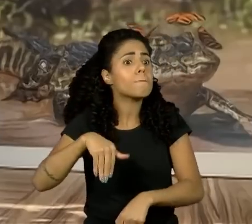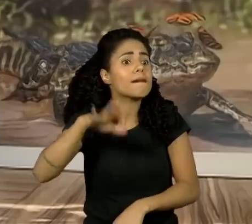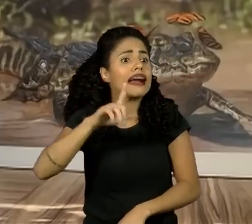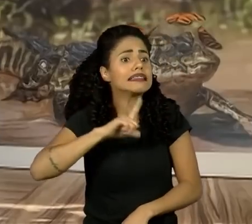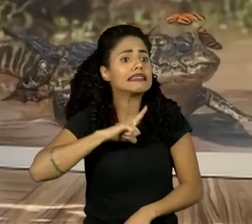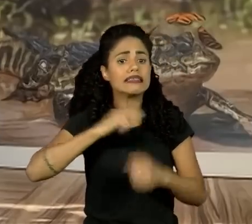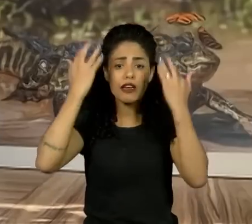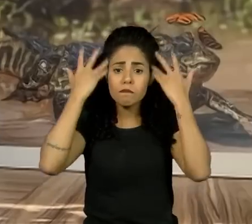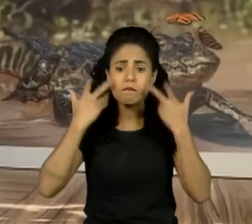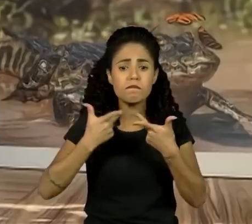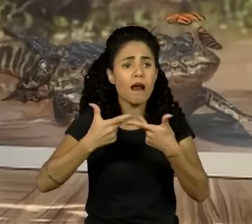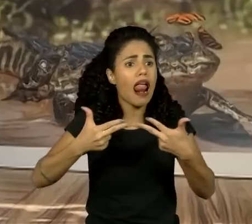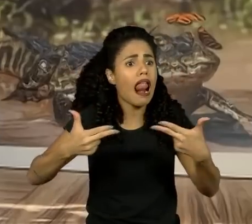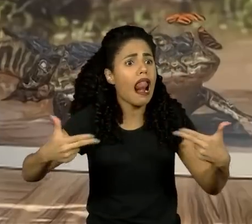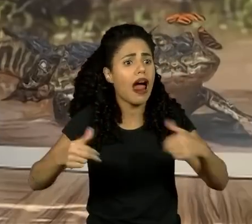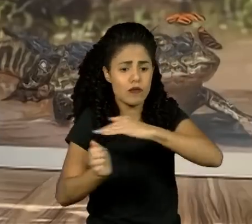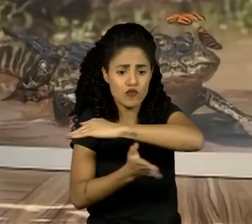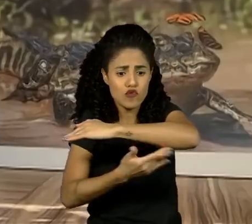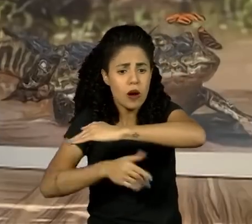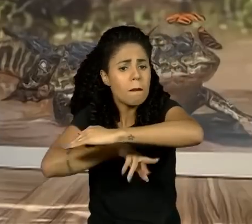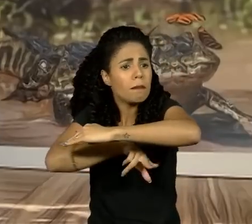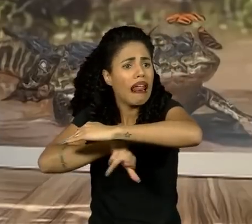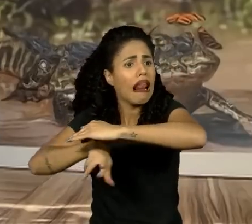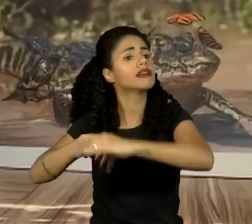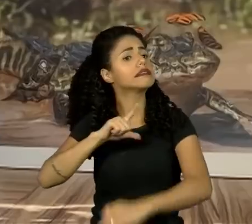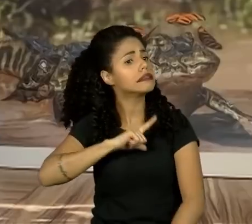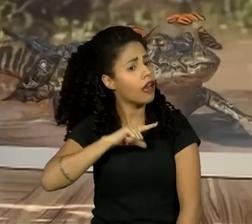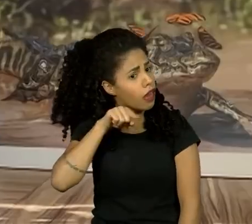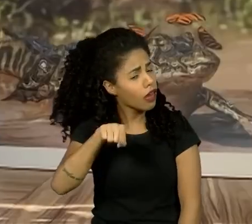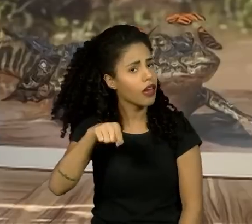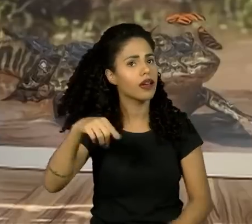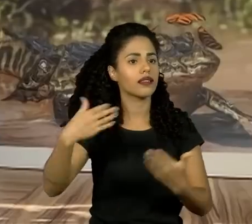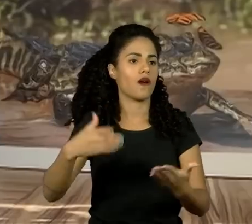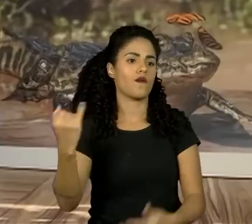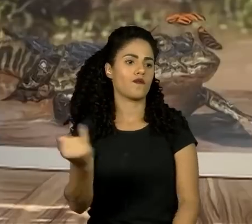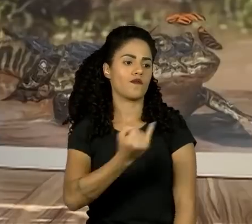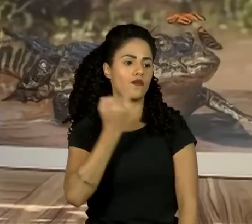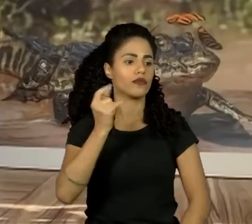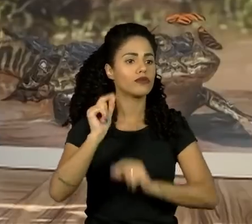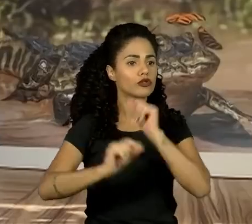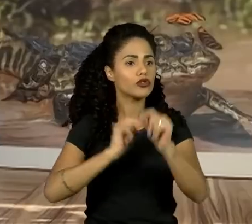E a gente pouco fala sobre isso. Então, eu acho que essa coleção ela vem também no